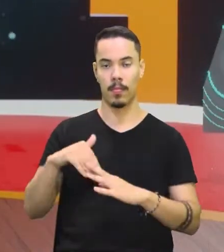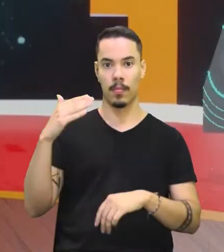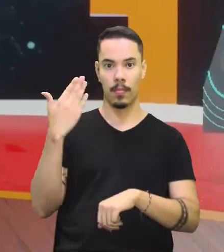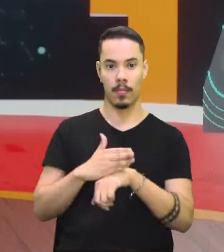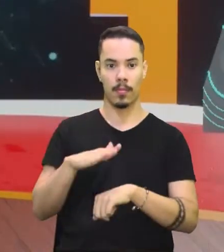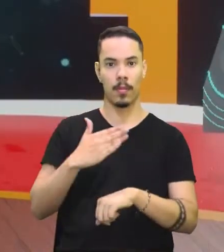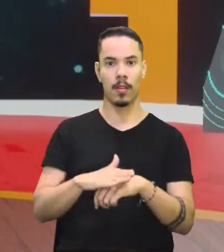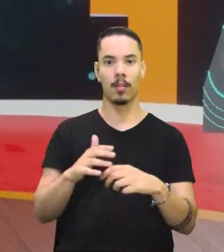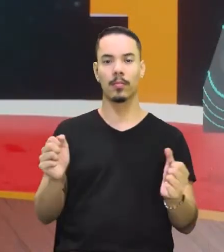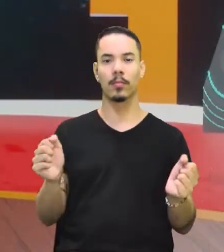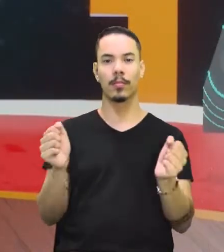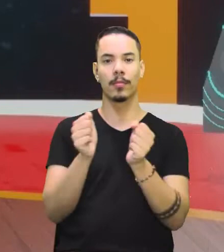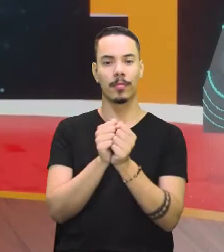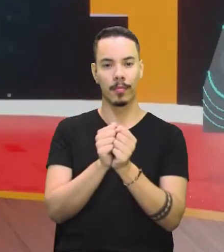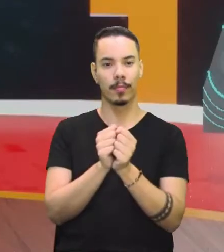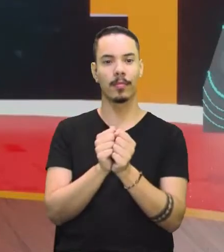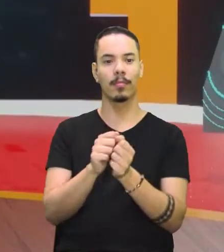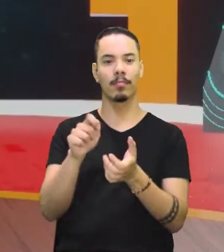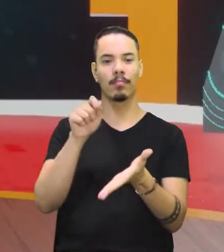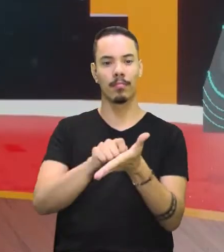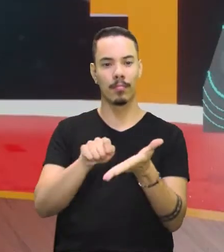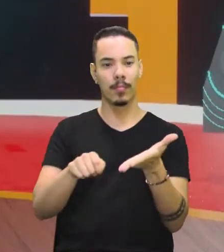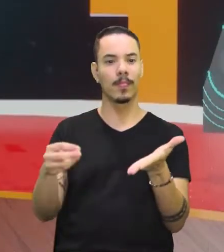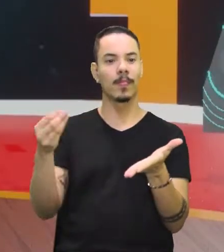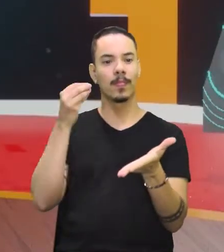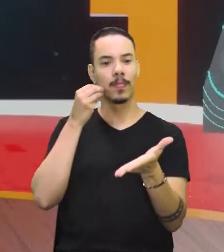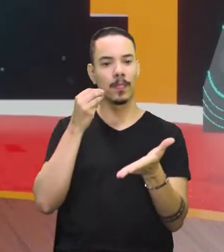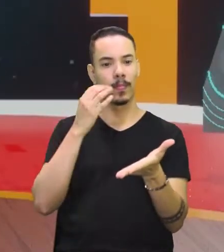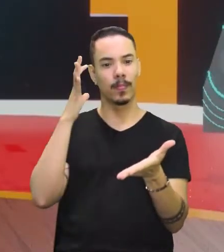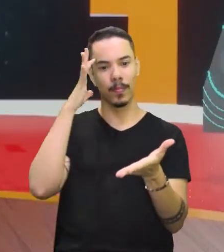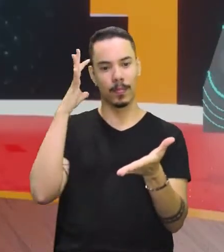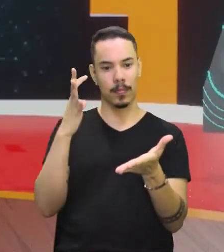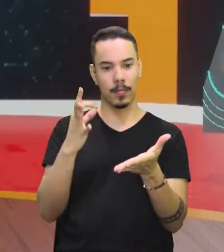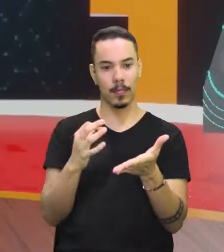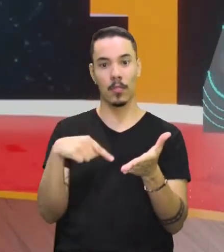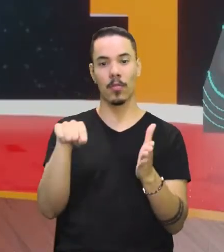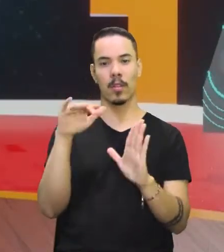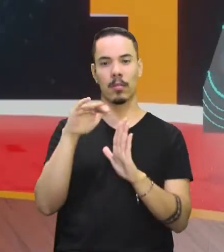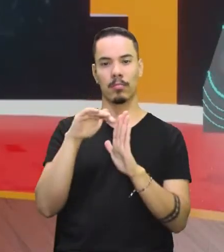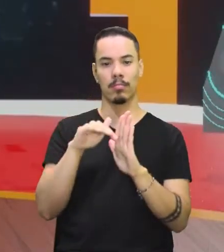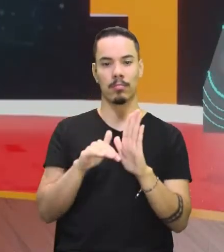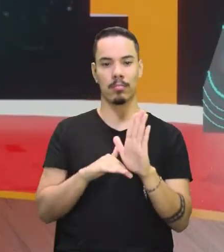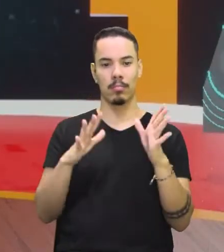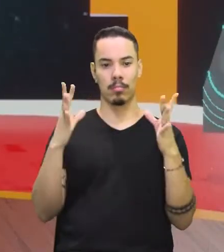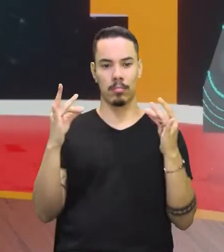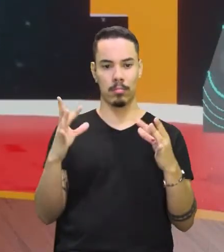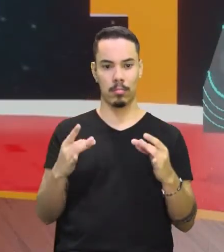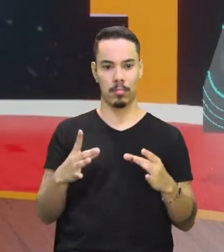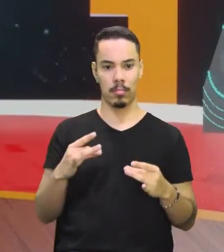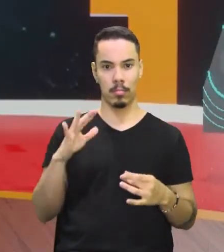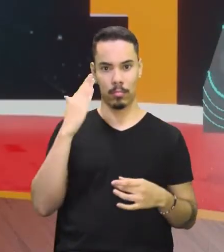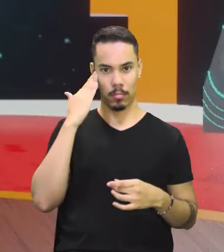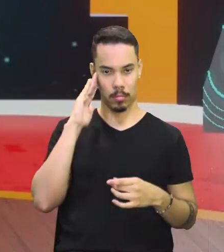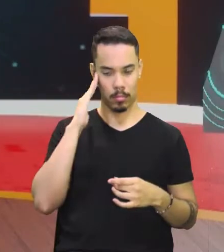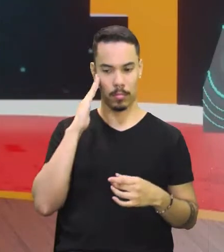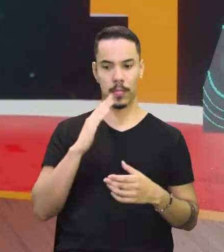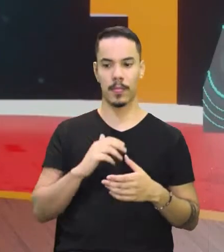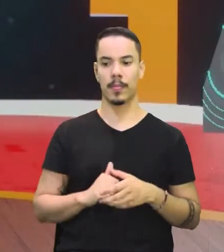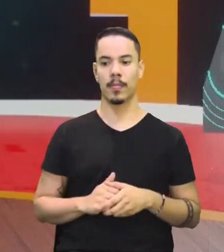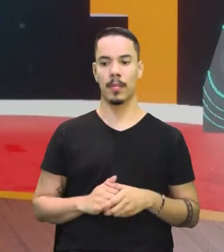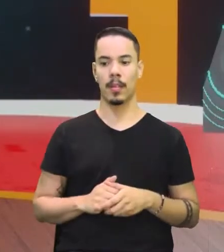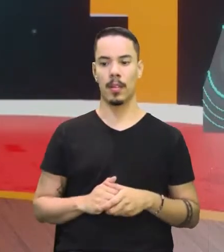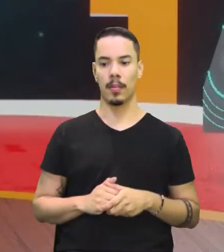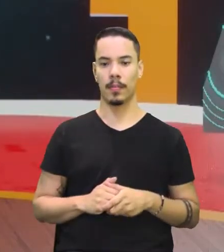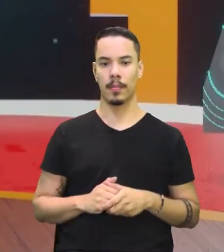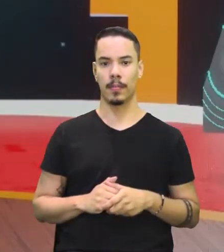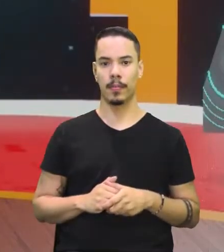junto, né? A punho aqui, né? Fazendo todo o procedimento para vocês entenderem como funciona, tá bom? Beleza. Vem com a gente então, hora